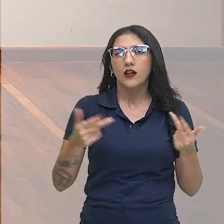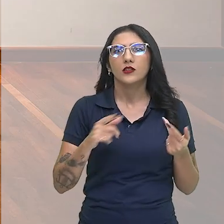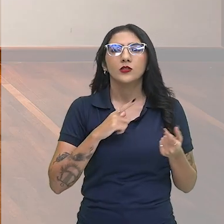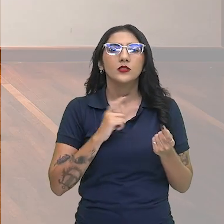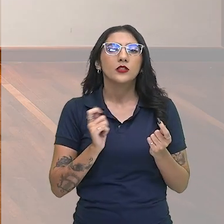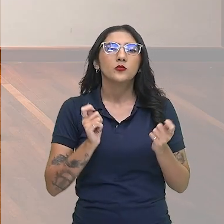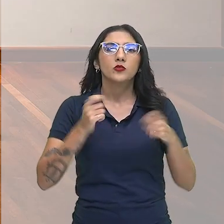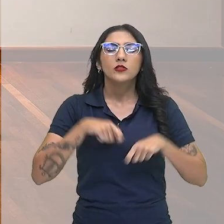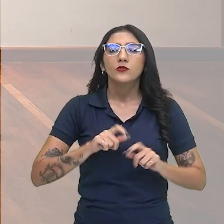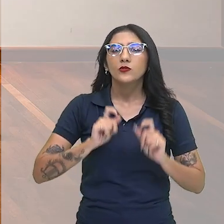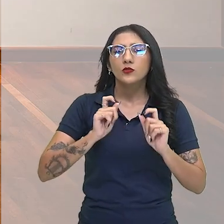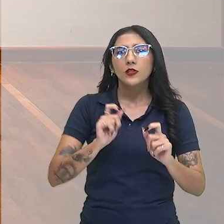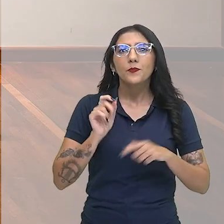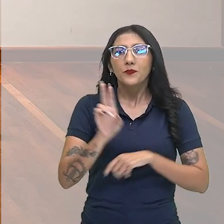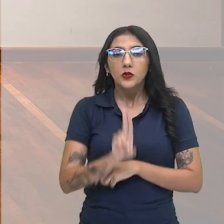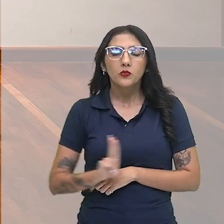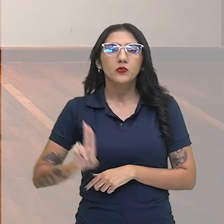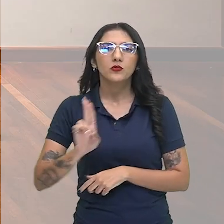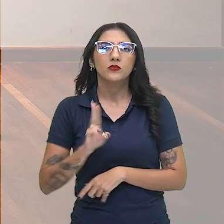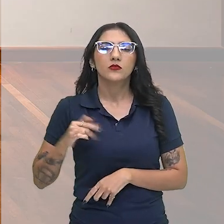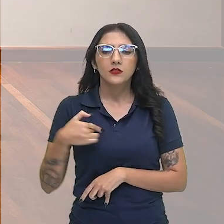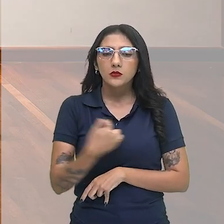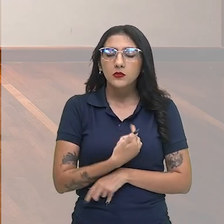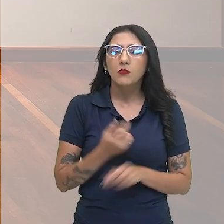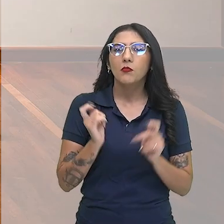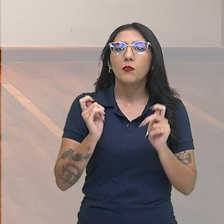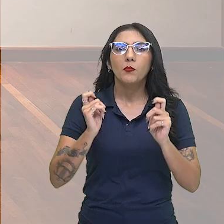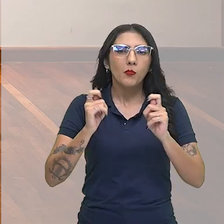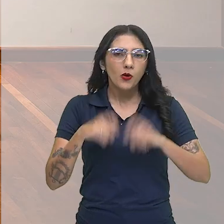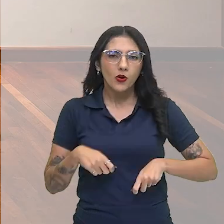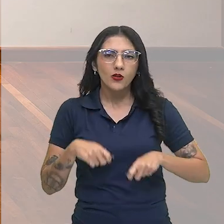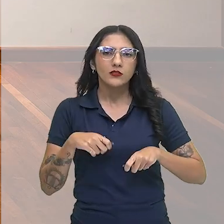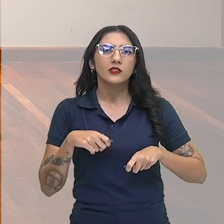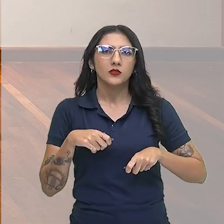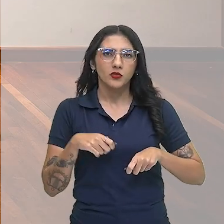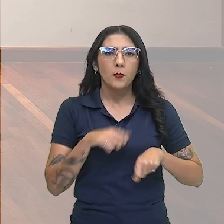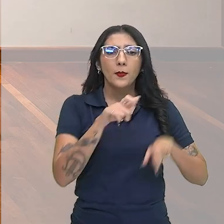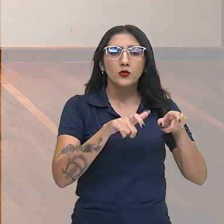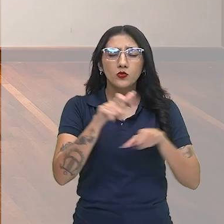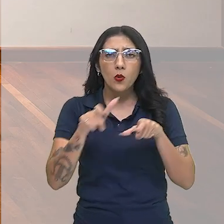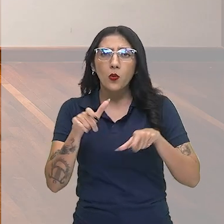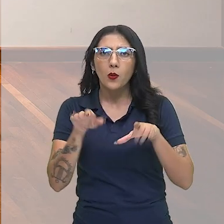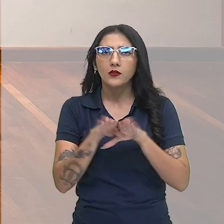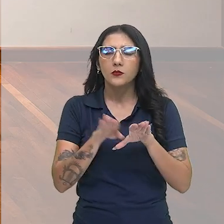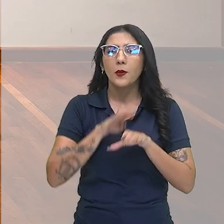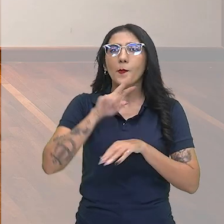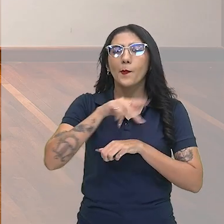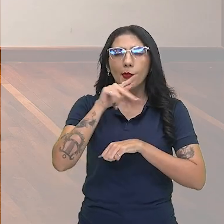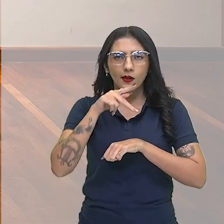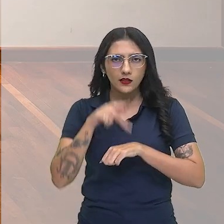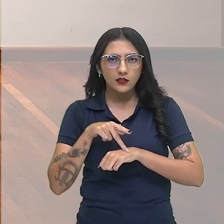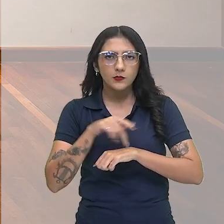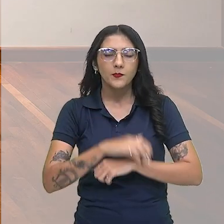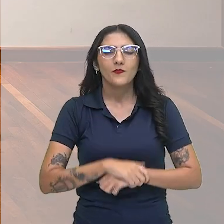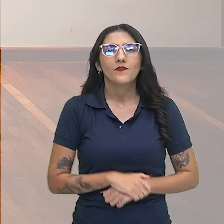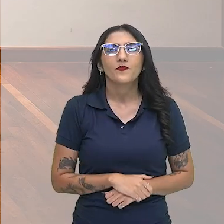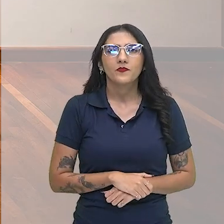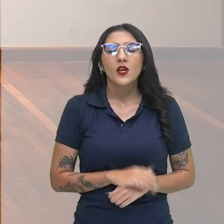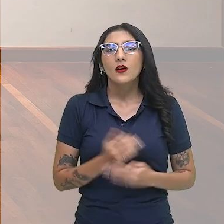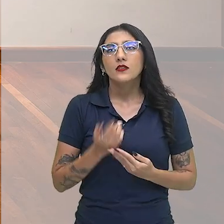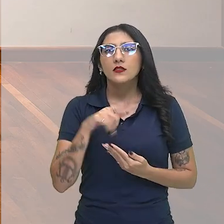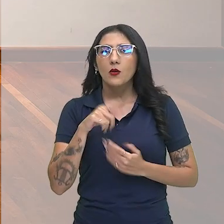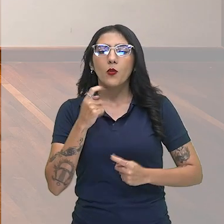capazes de satisfazer as necessidades das pessoas e países. Então, a economia é essas ciências sociais que